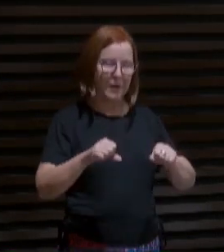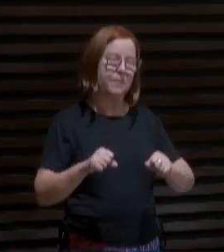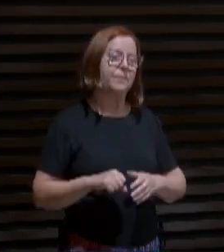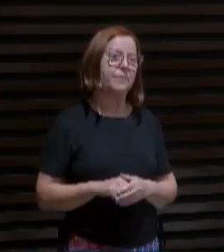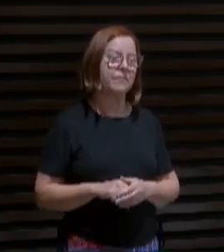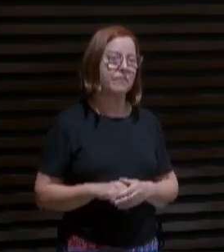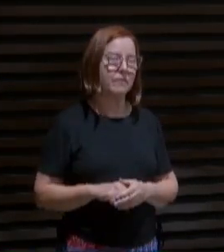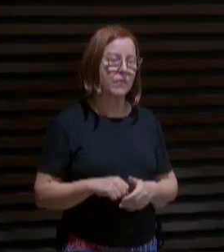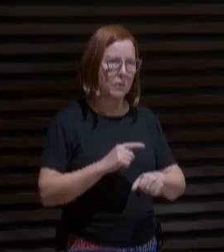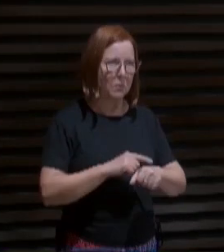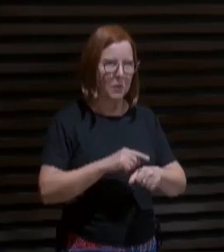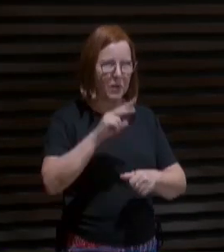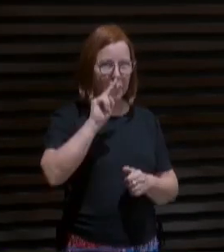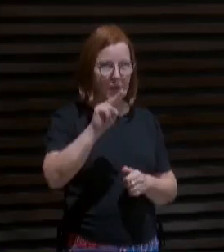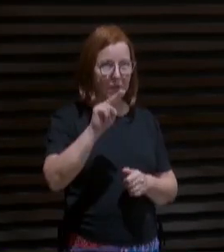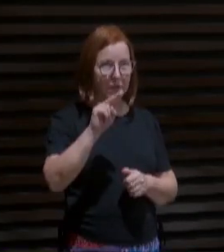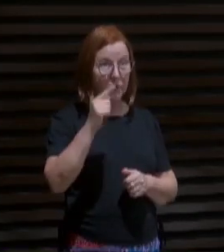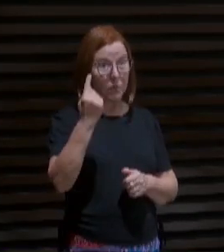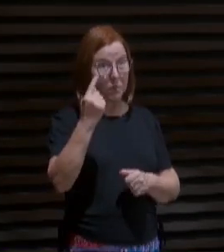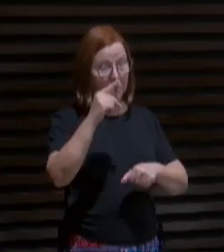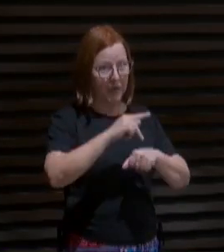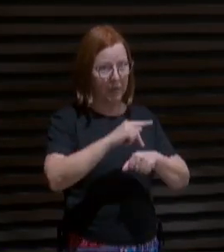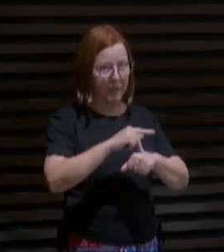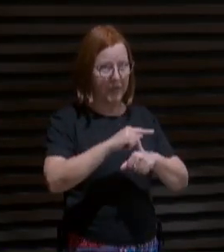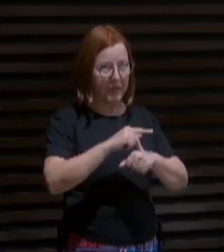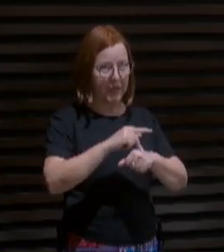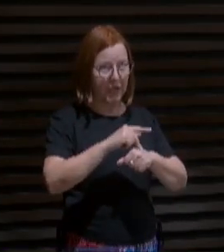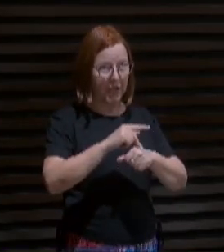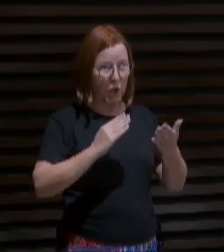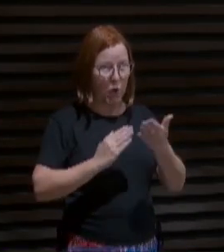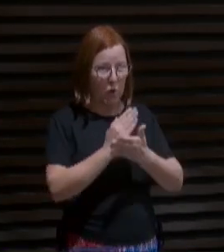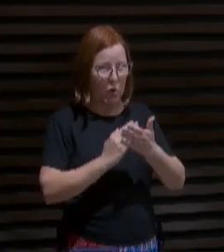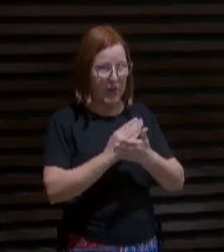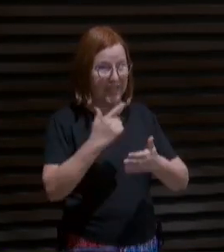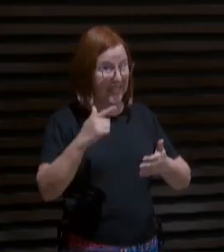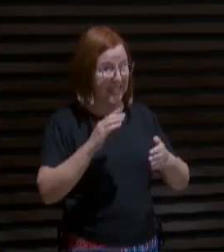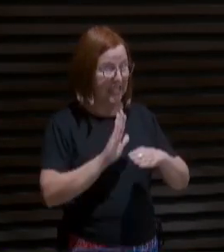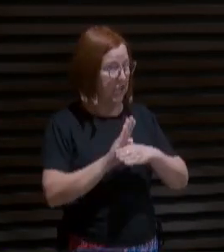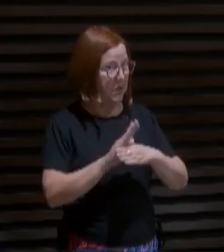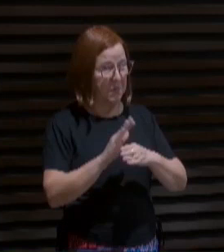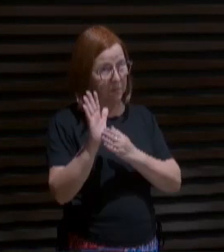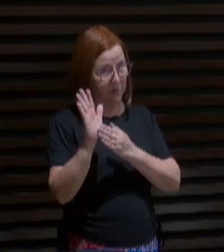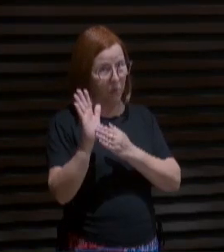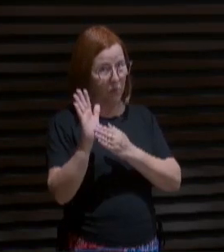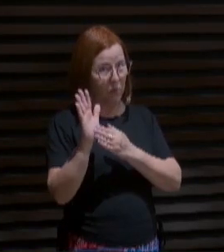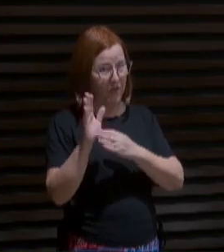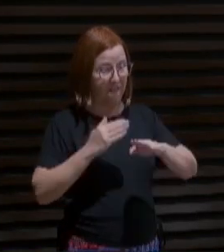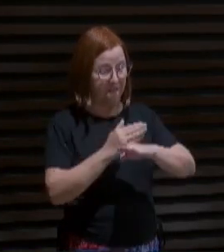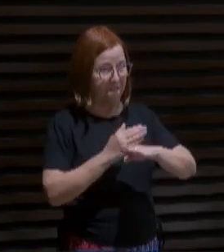Quando estavas olhando, uma pedra que foi cortada sem auxílio de mãos feriu a